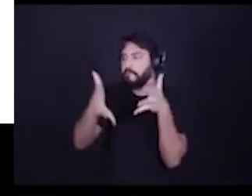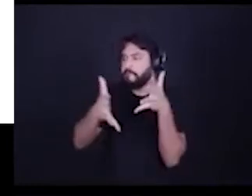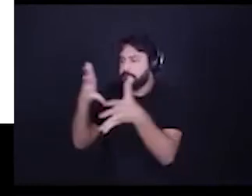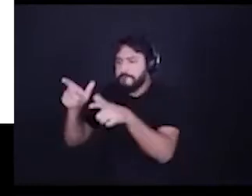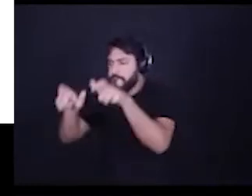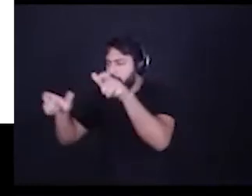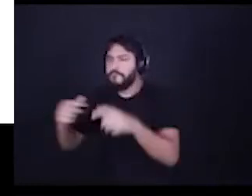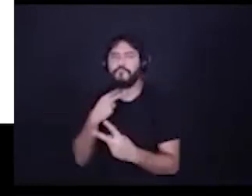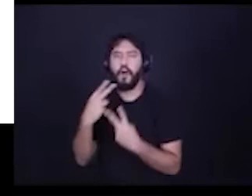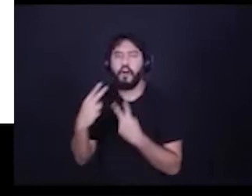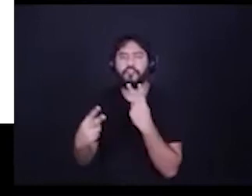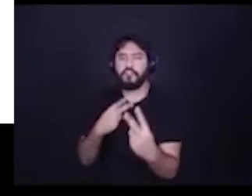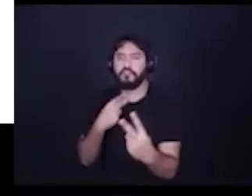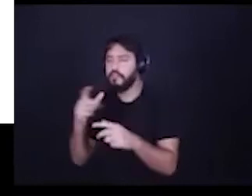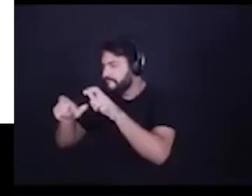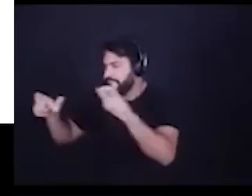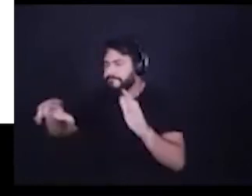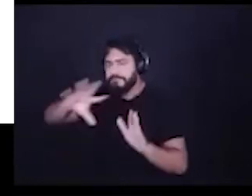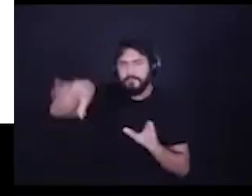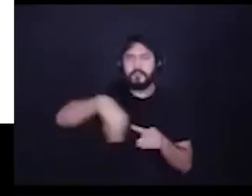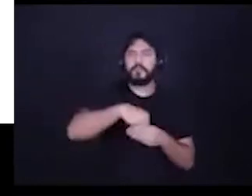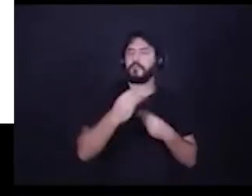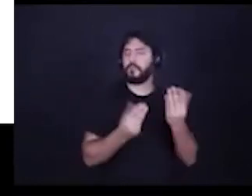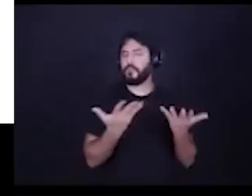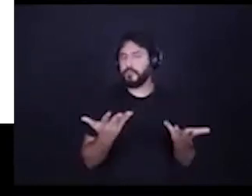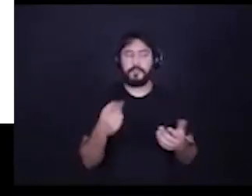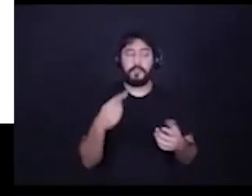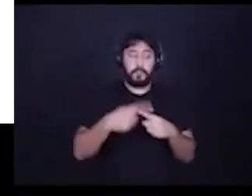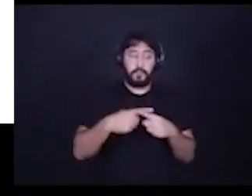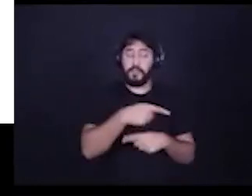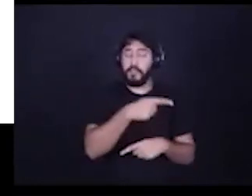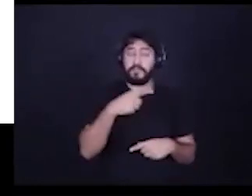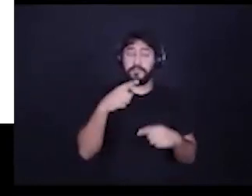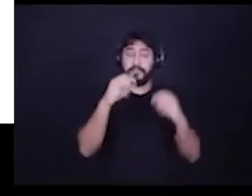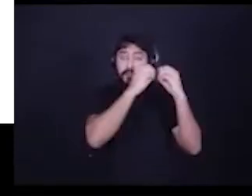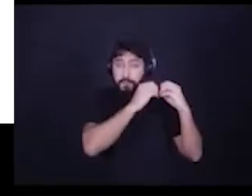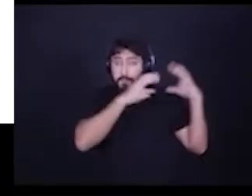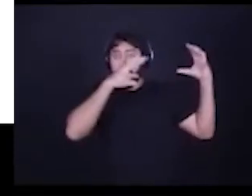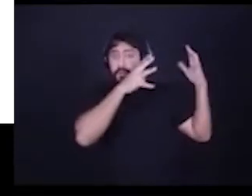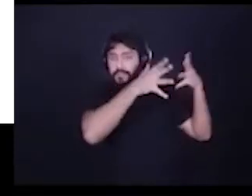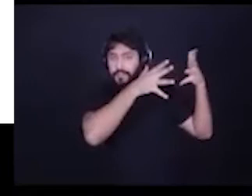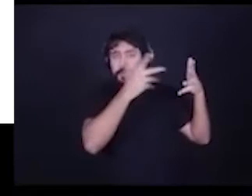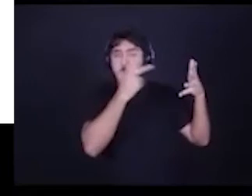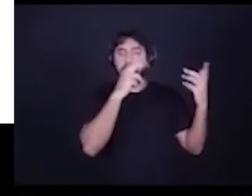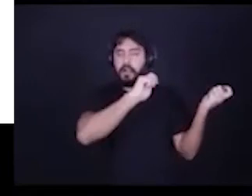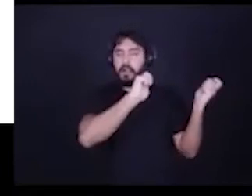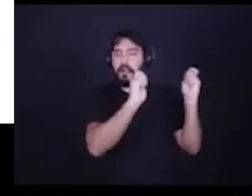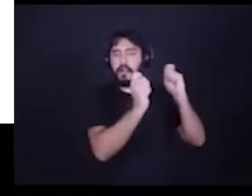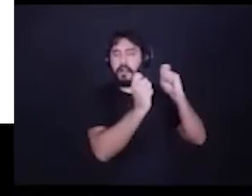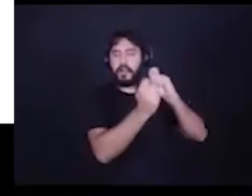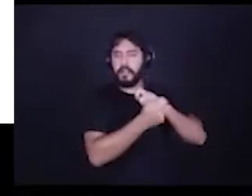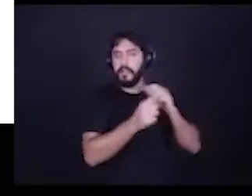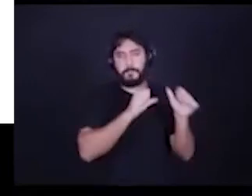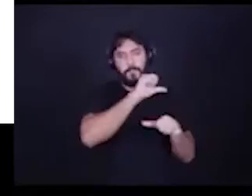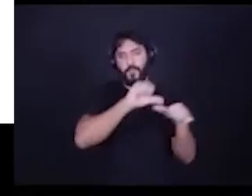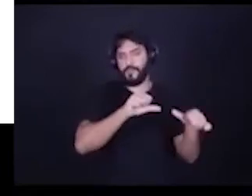para desenhar esses balões de fala que vão começando a se desconfigurar e já virar outras coisas. Fui começando também a